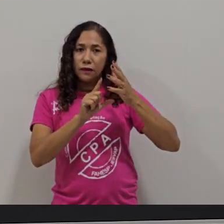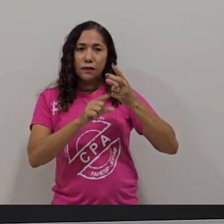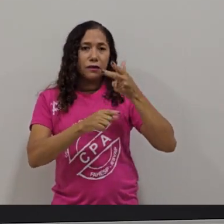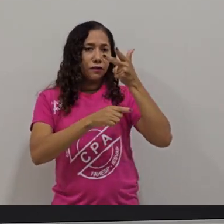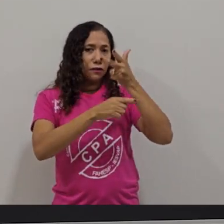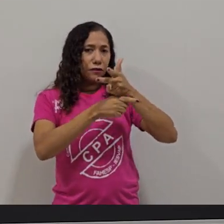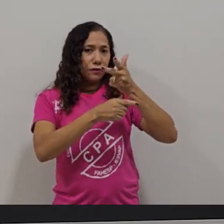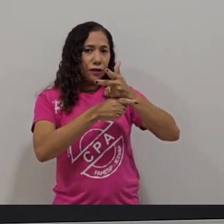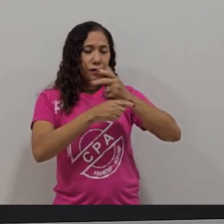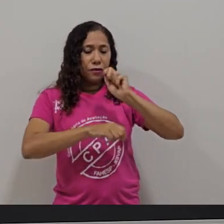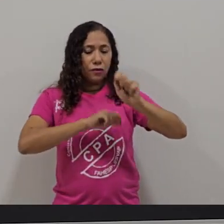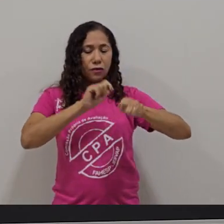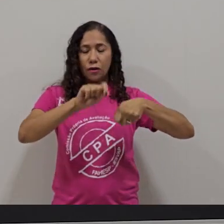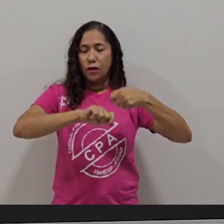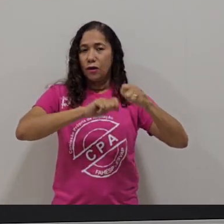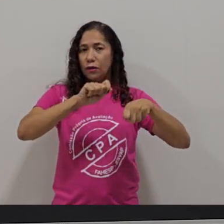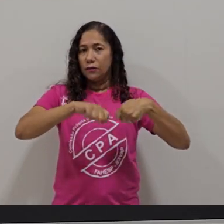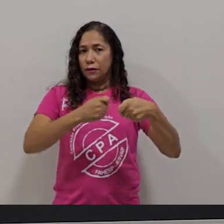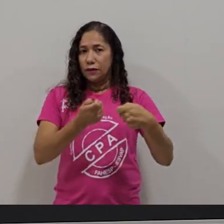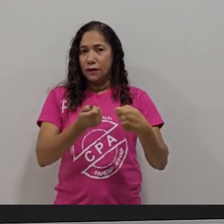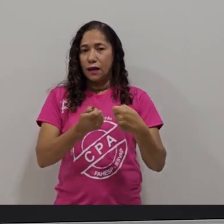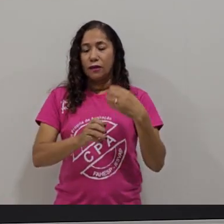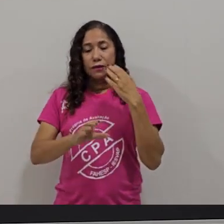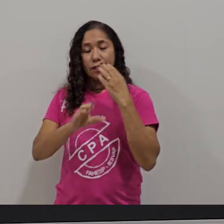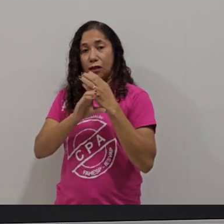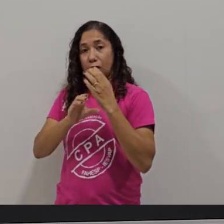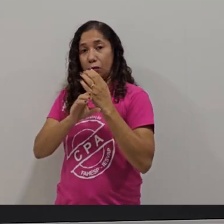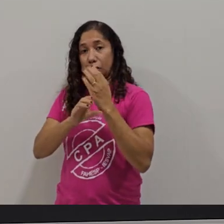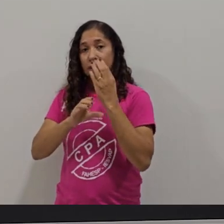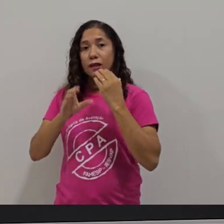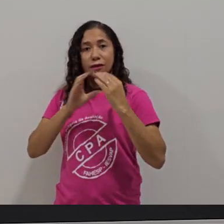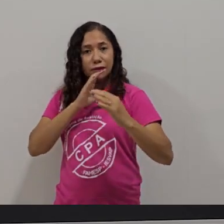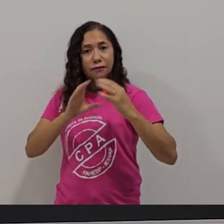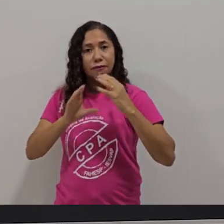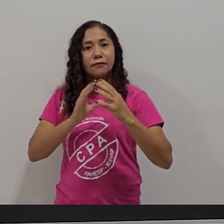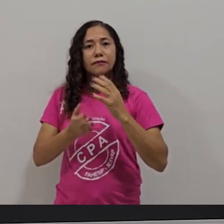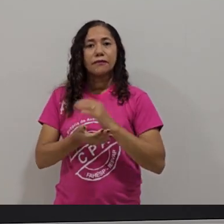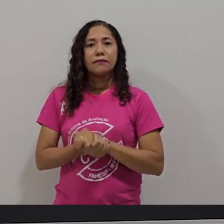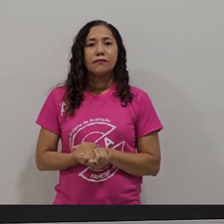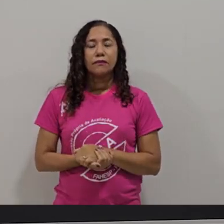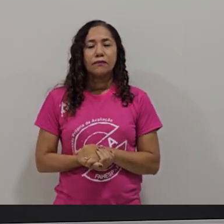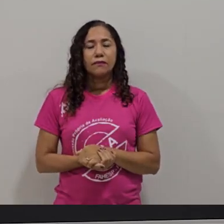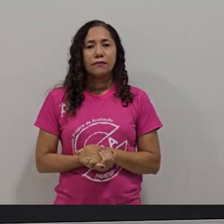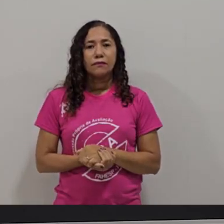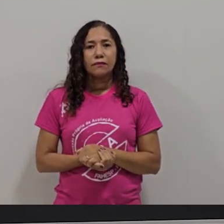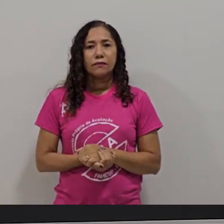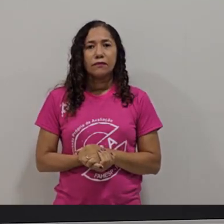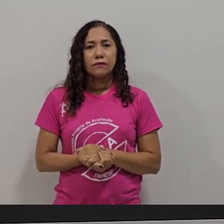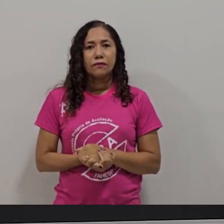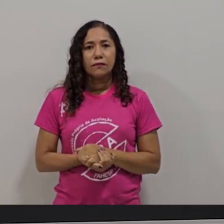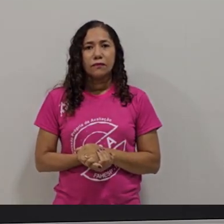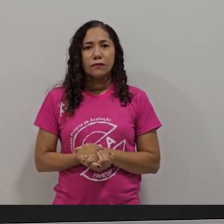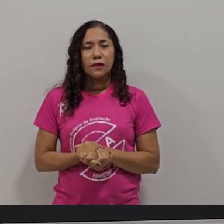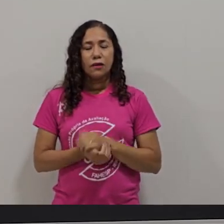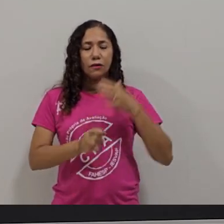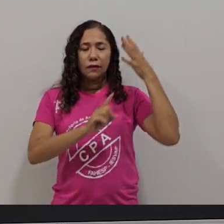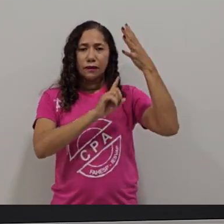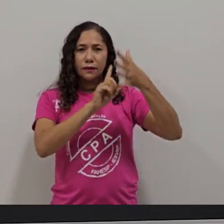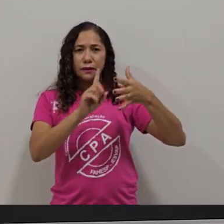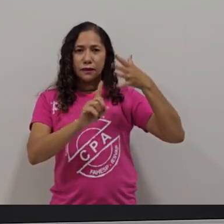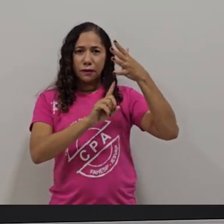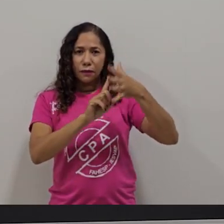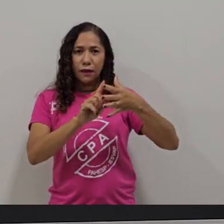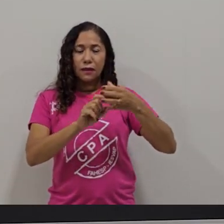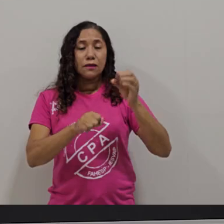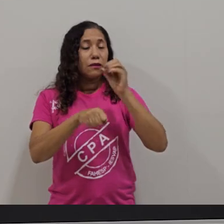de alguns sinais básicos para poder você se comunicar. Informativo. Isso. E também algumas, não é palestra, é tipo como